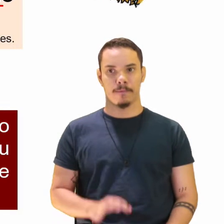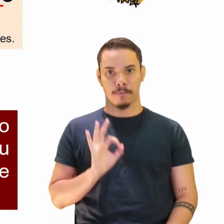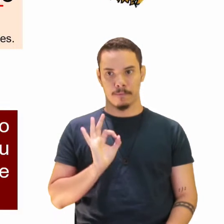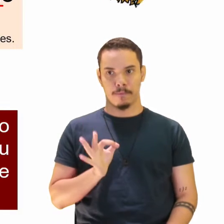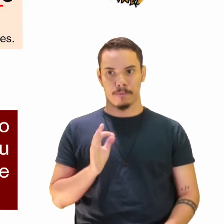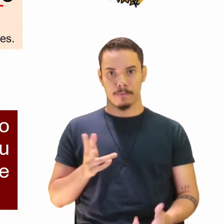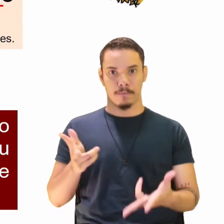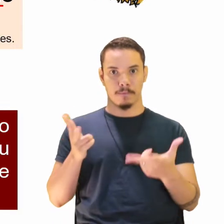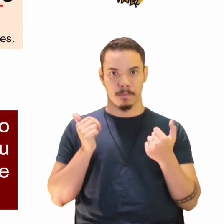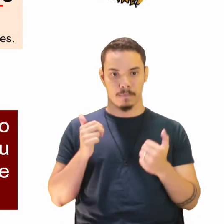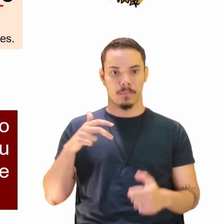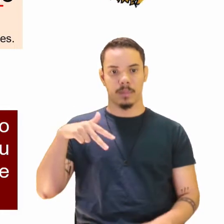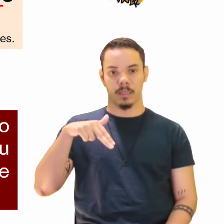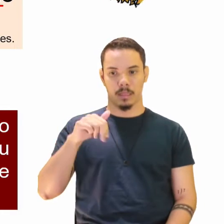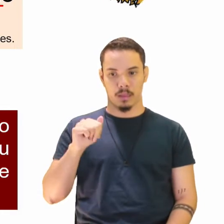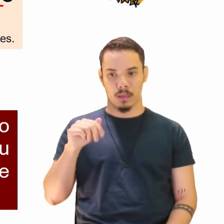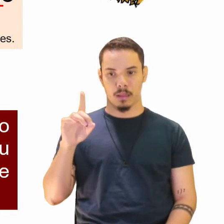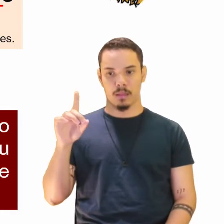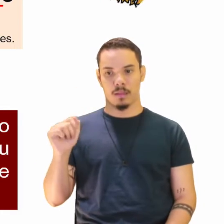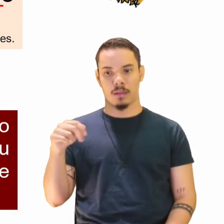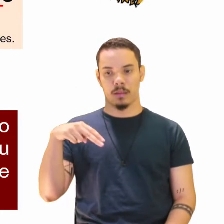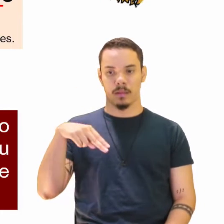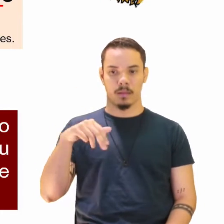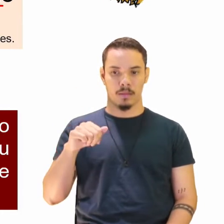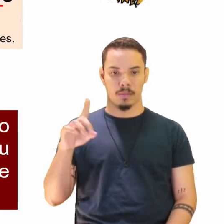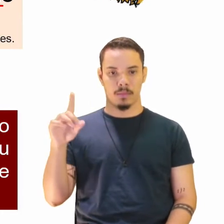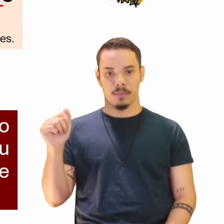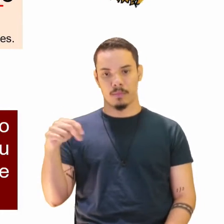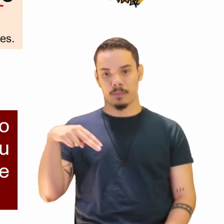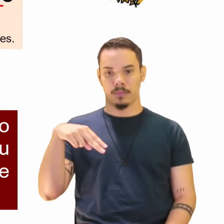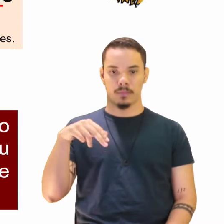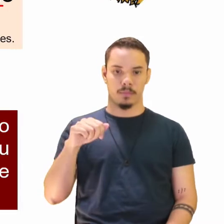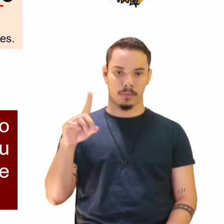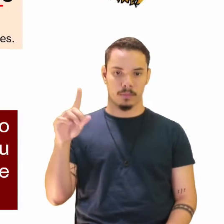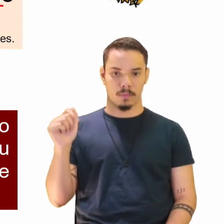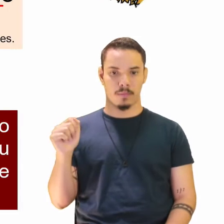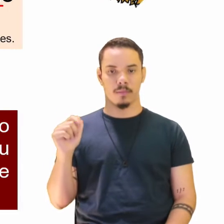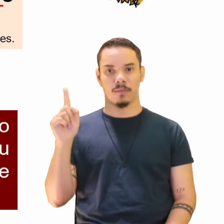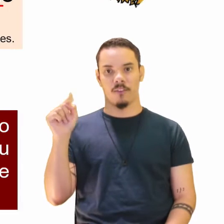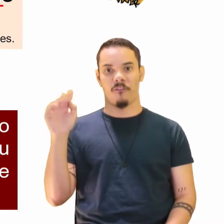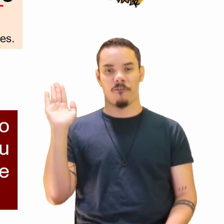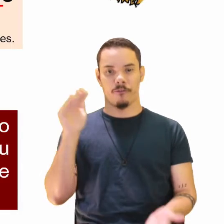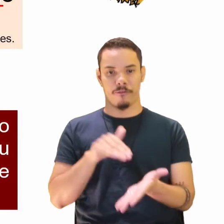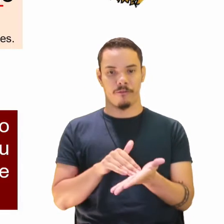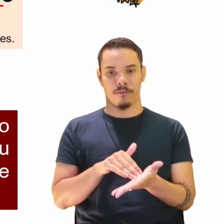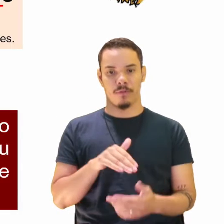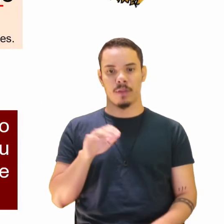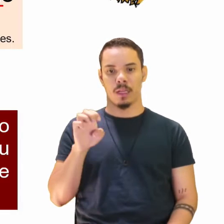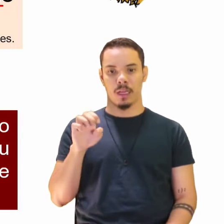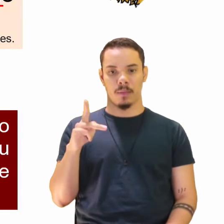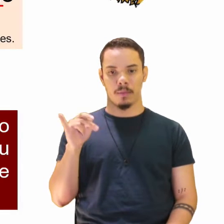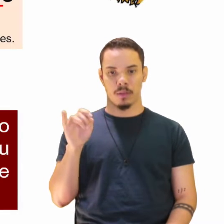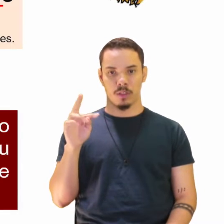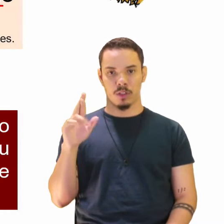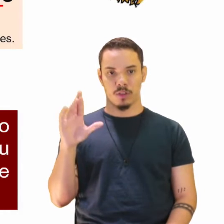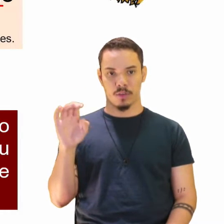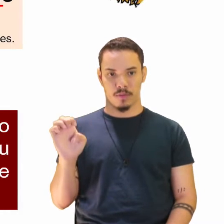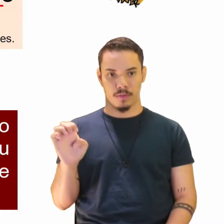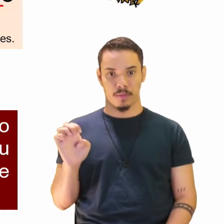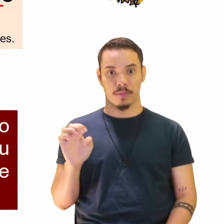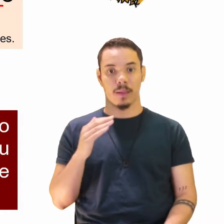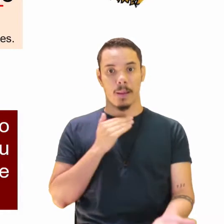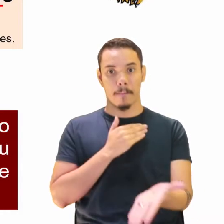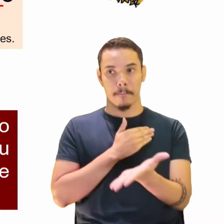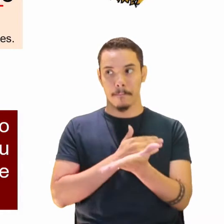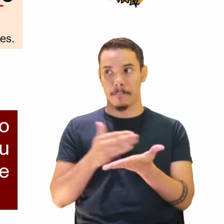que está no final. Então, apareceu no final é epístrofe. Apareceu